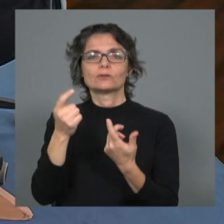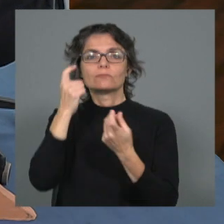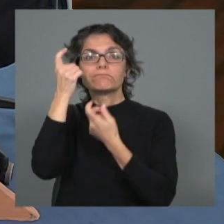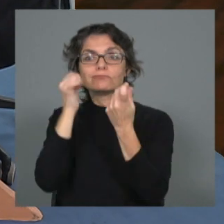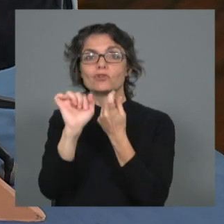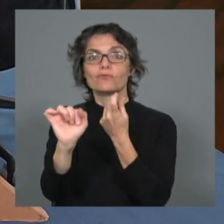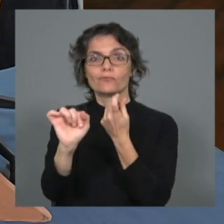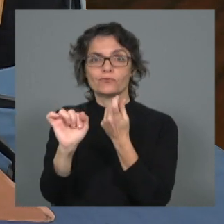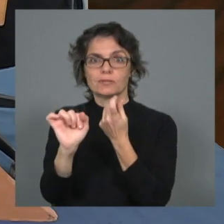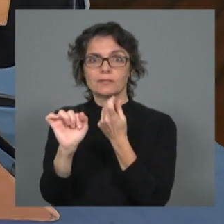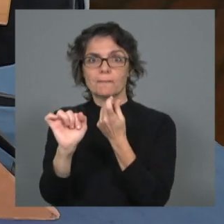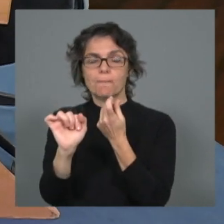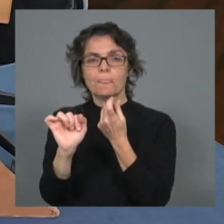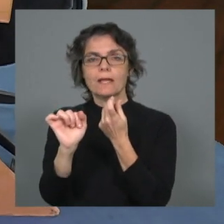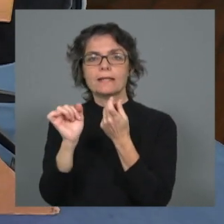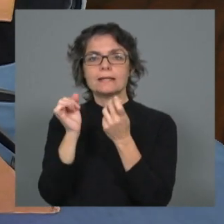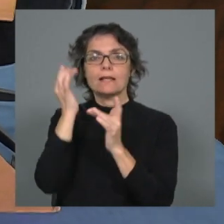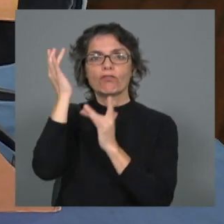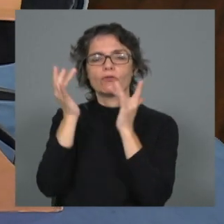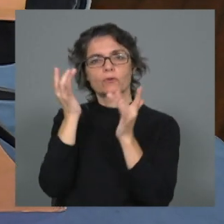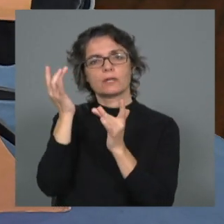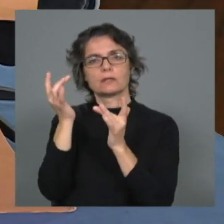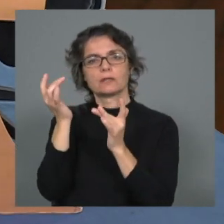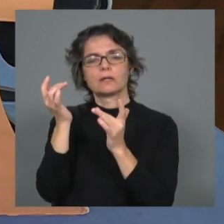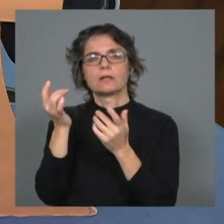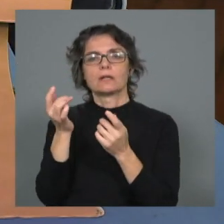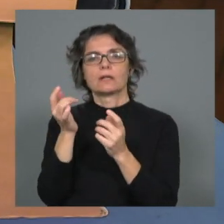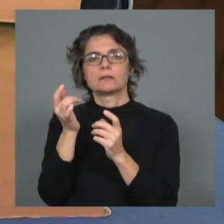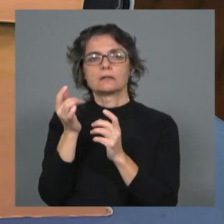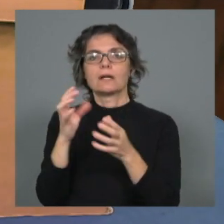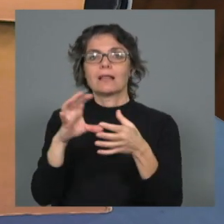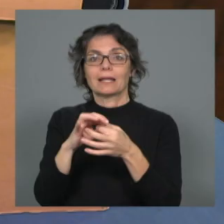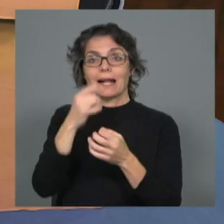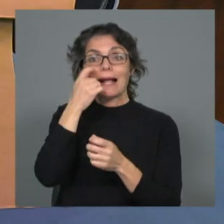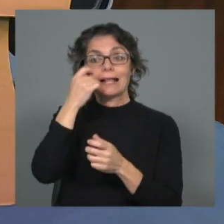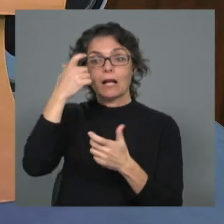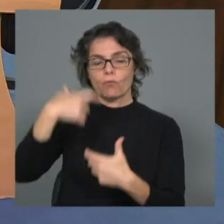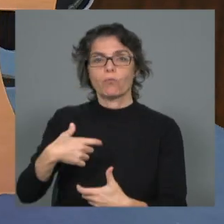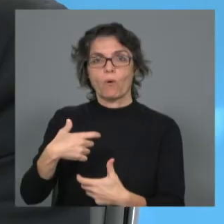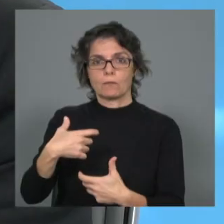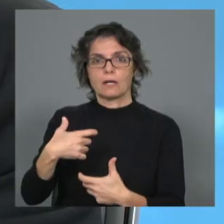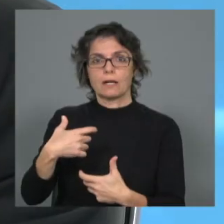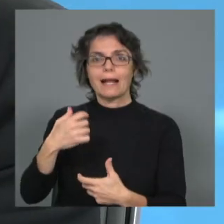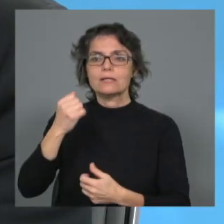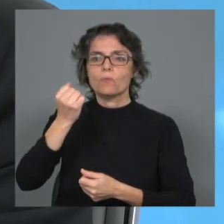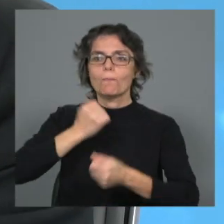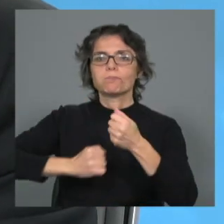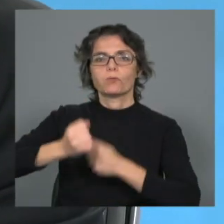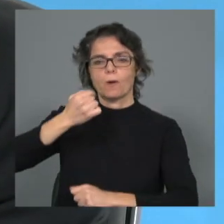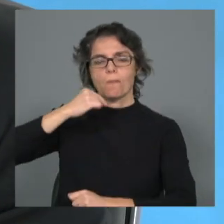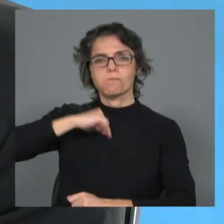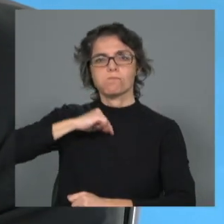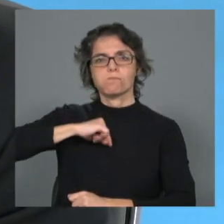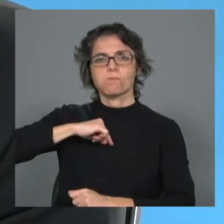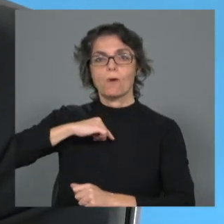pensamento, da teoria da motricidade humana, não é? Que é, no fundo, o movimento intencional para a superação, para a transcendência,